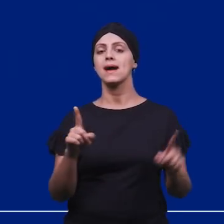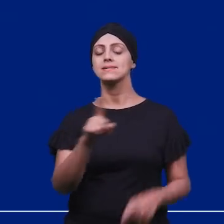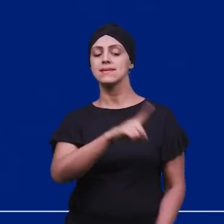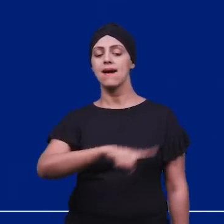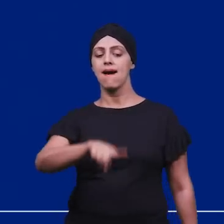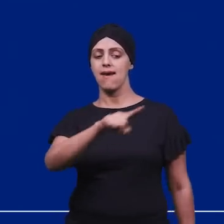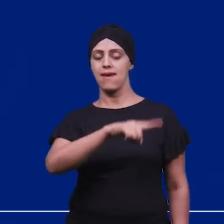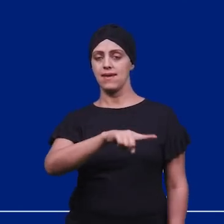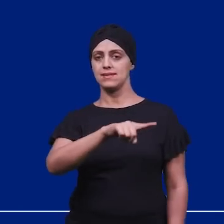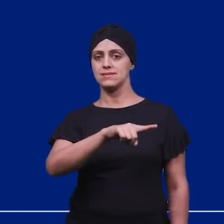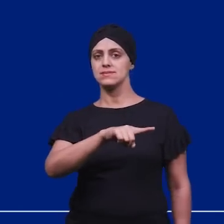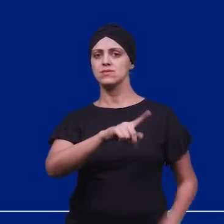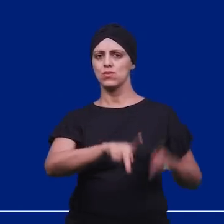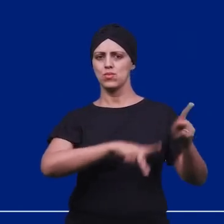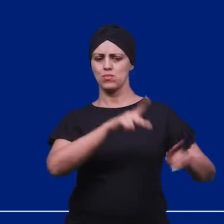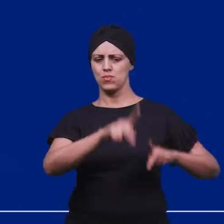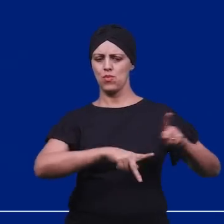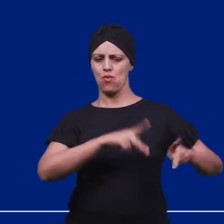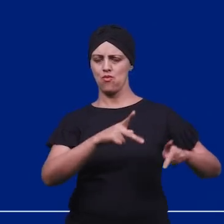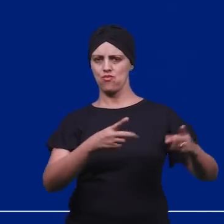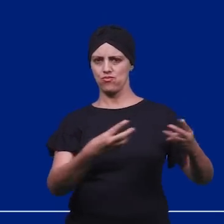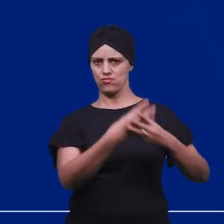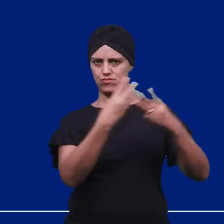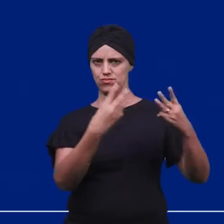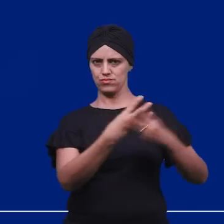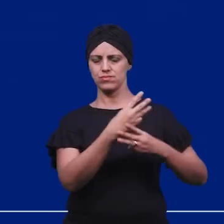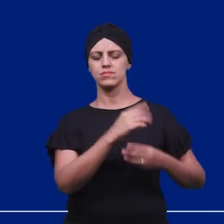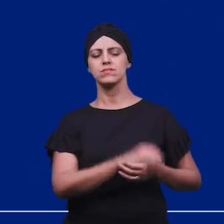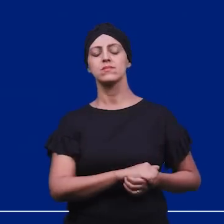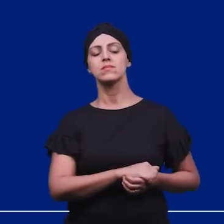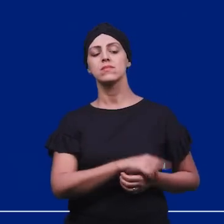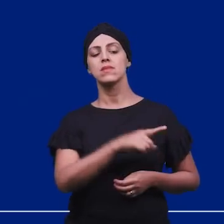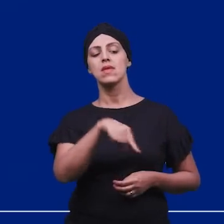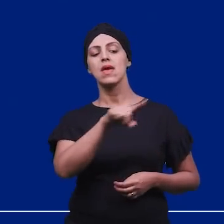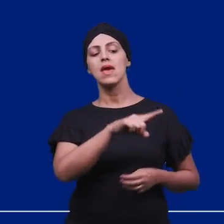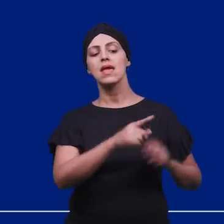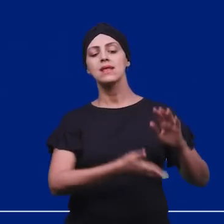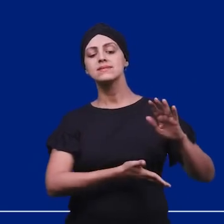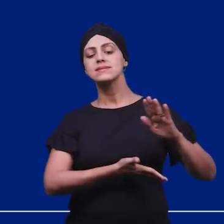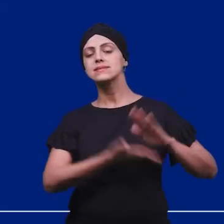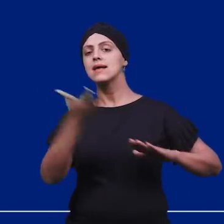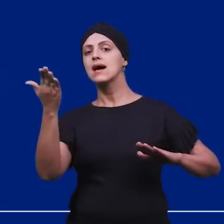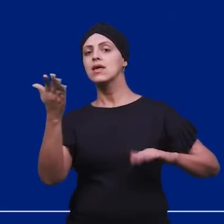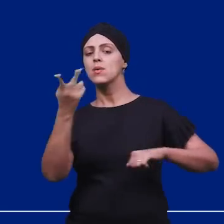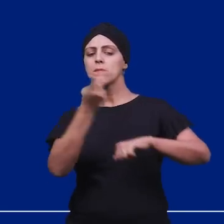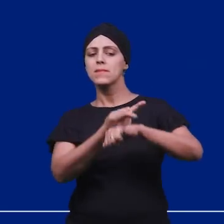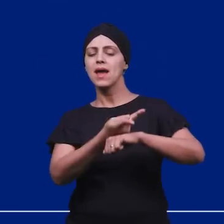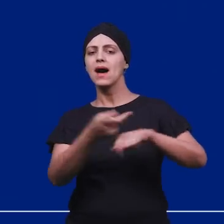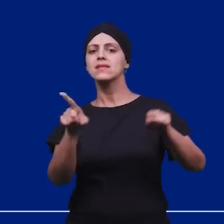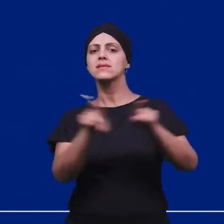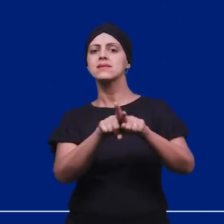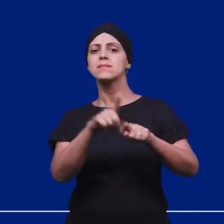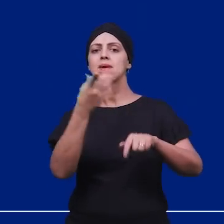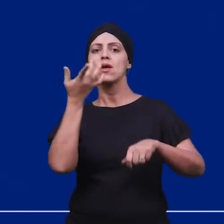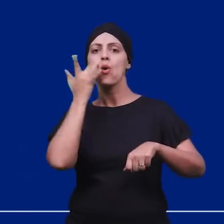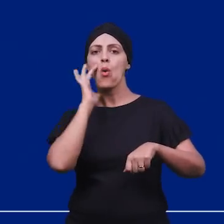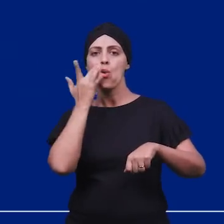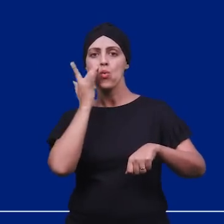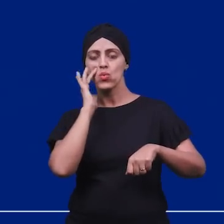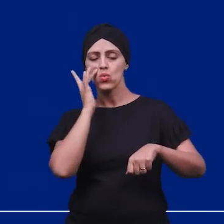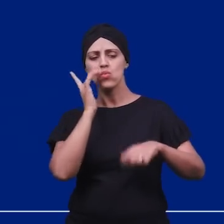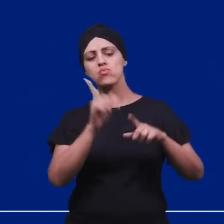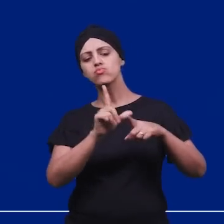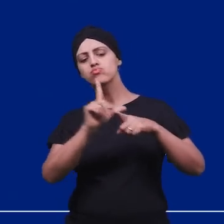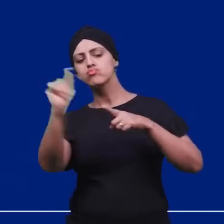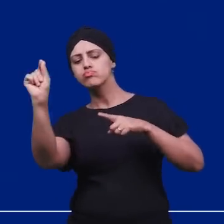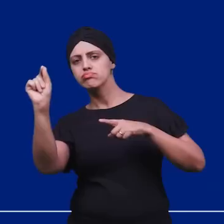assim: mas a eles, e aqui ele se refere aos hebreus na saída do Egito, os fez sair com a prata